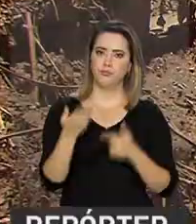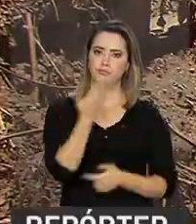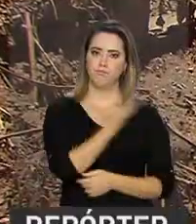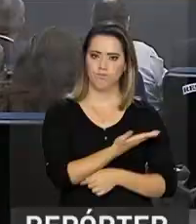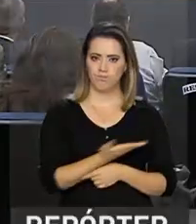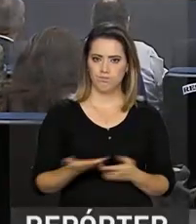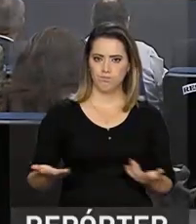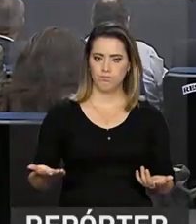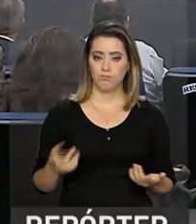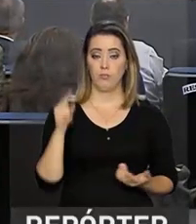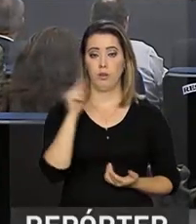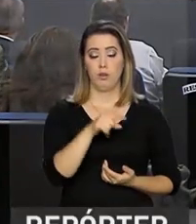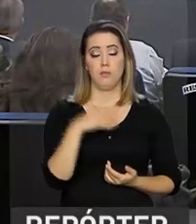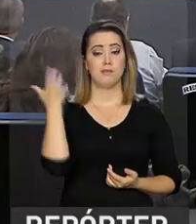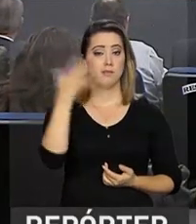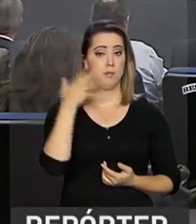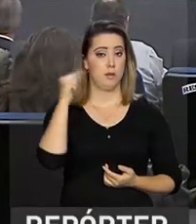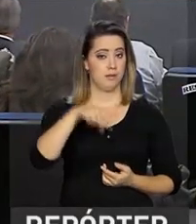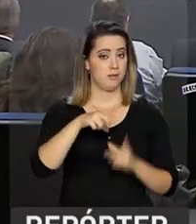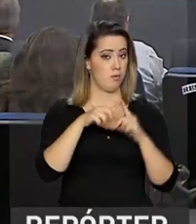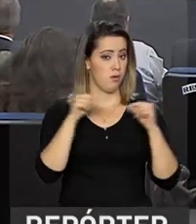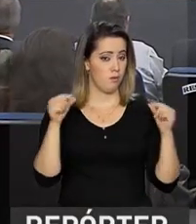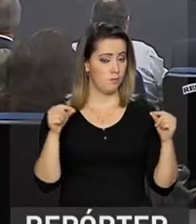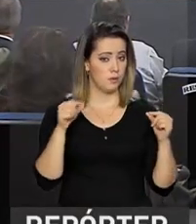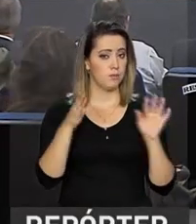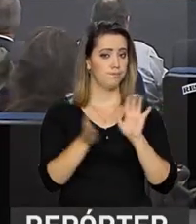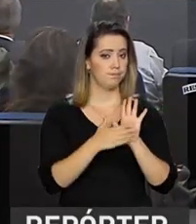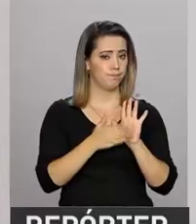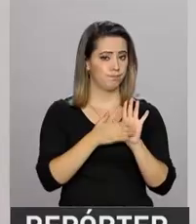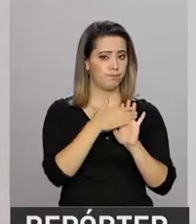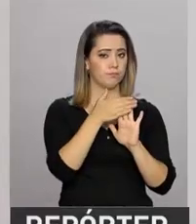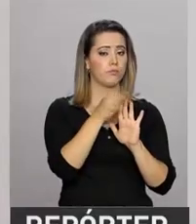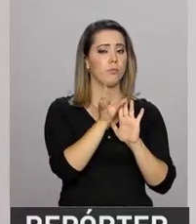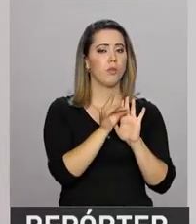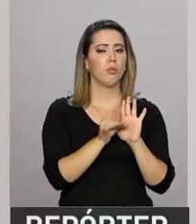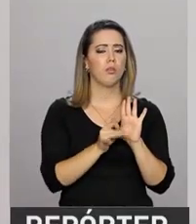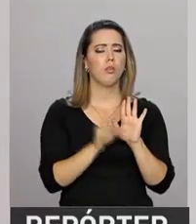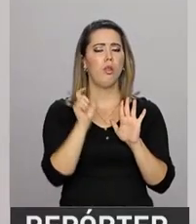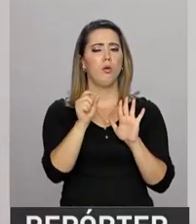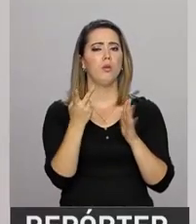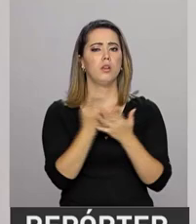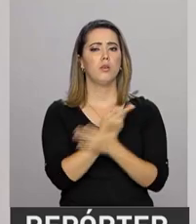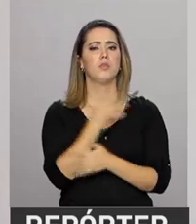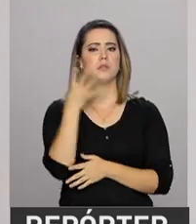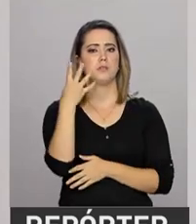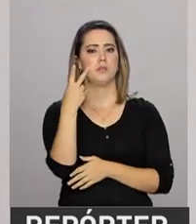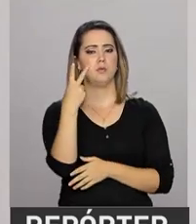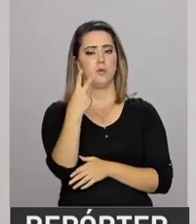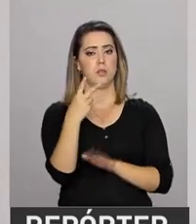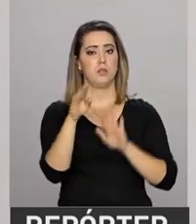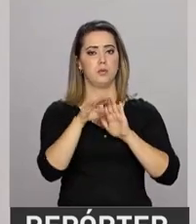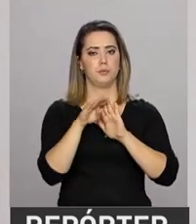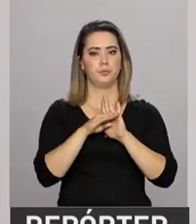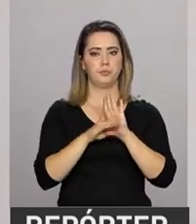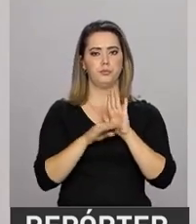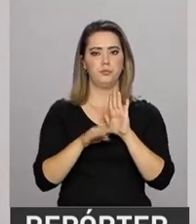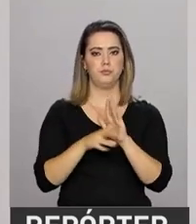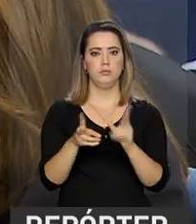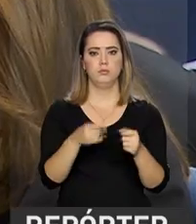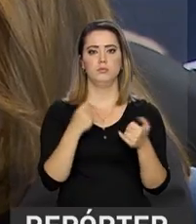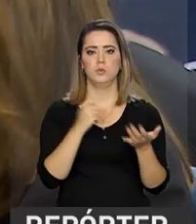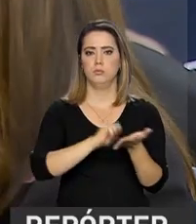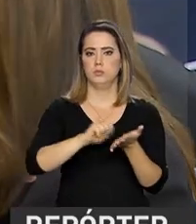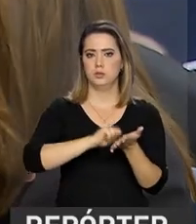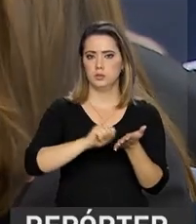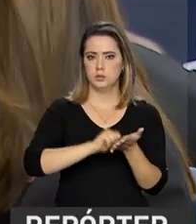desastre este seminário em brasília apresenta o que já foi feito nos 42 programas previstos em termo de